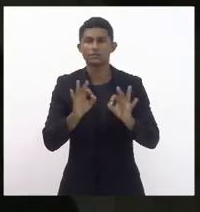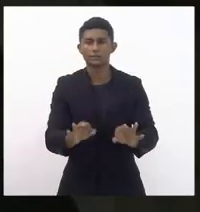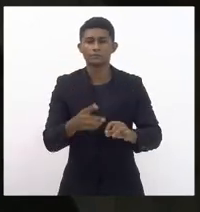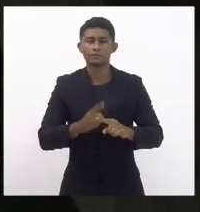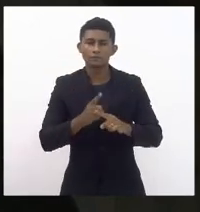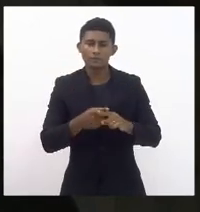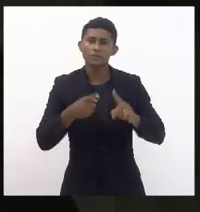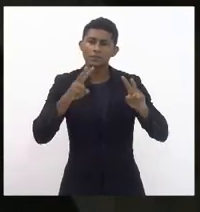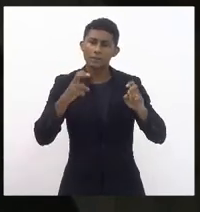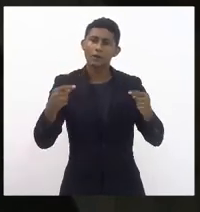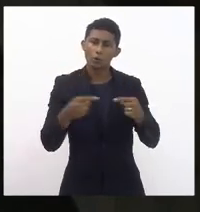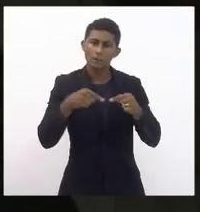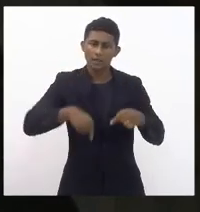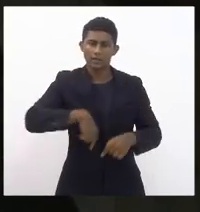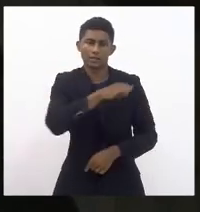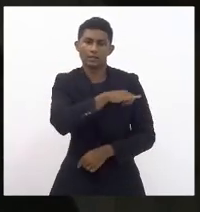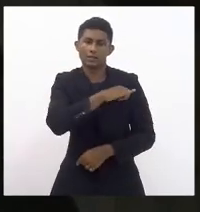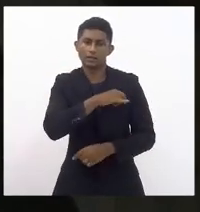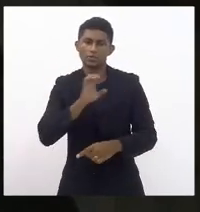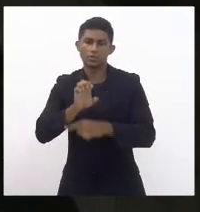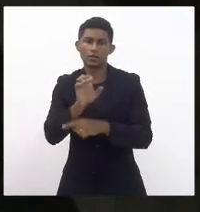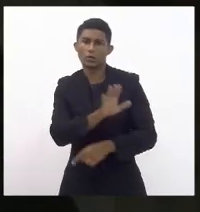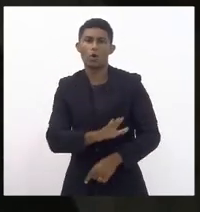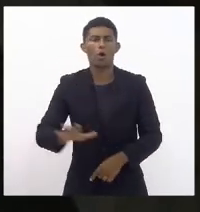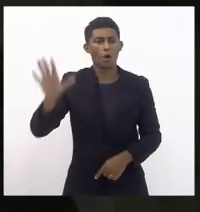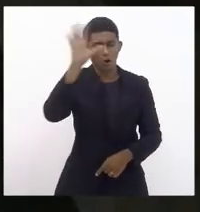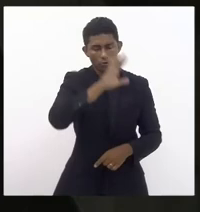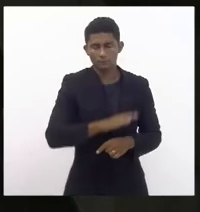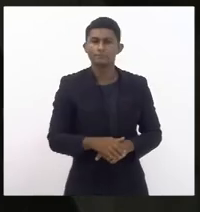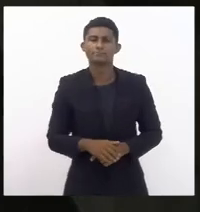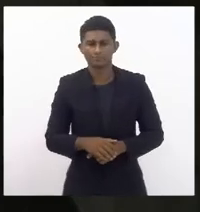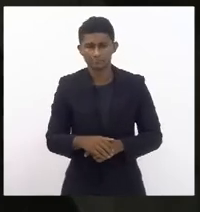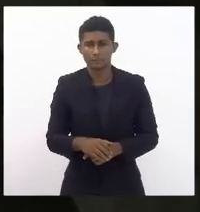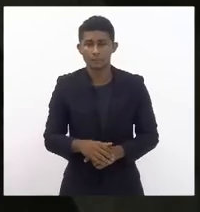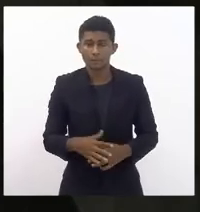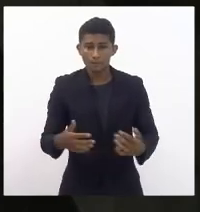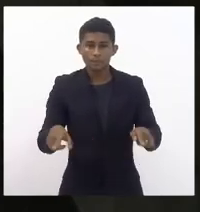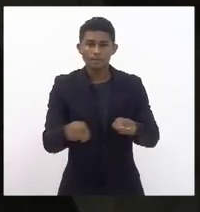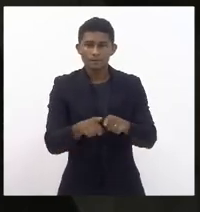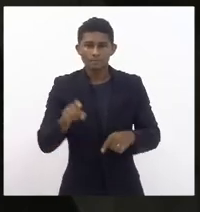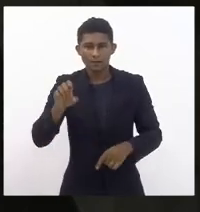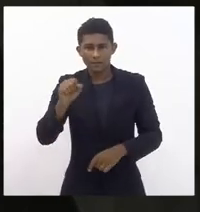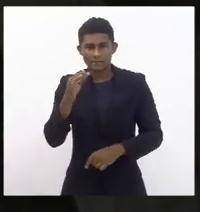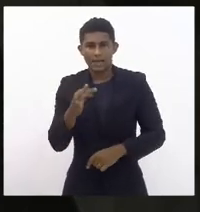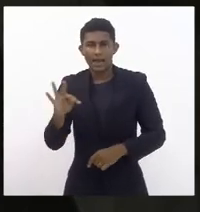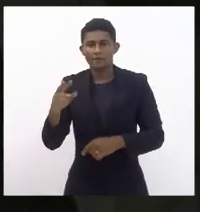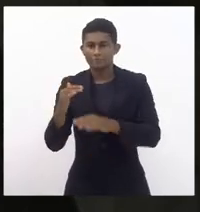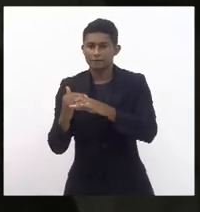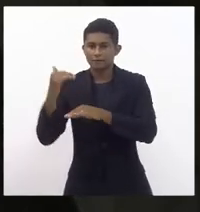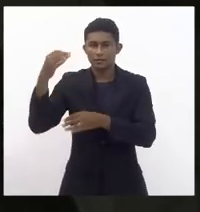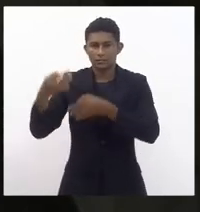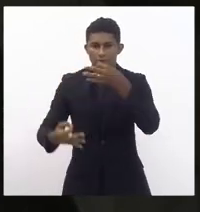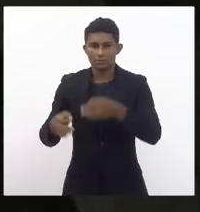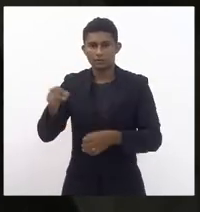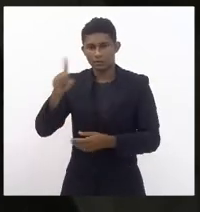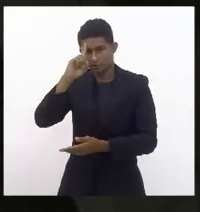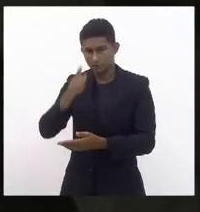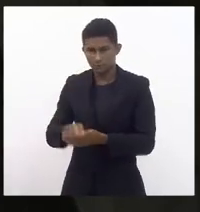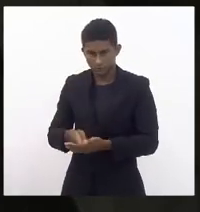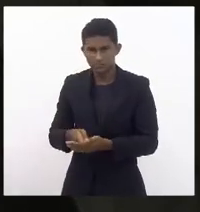atravessa Todo o estado a um dia e já foi provocada por nós assim que essa essa decisão do supremo foi e foi